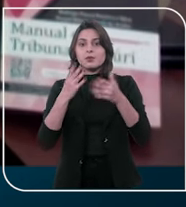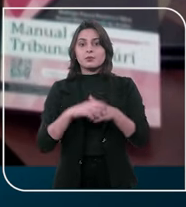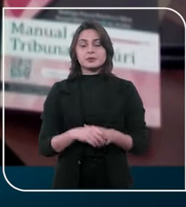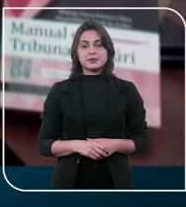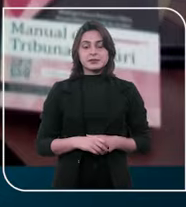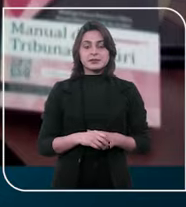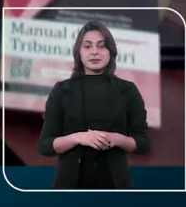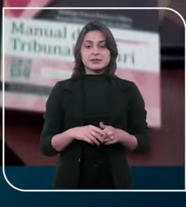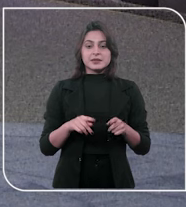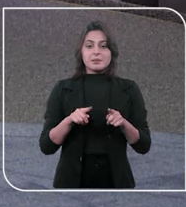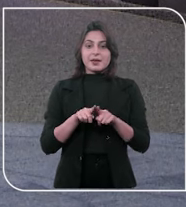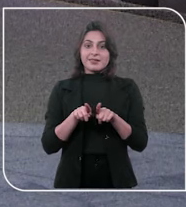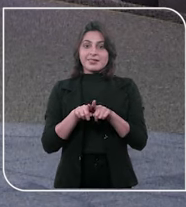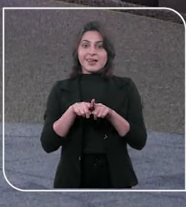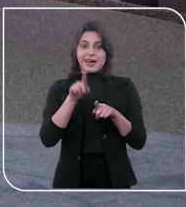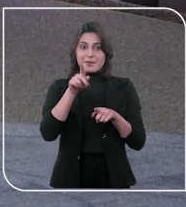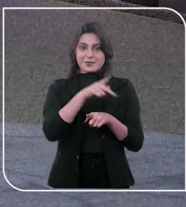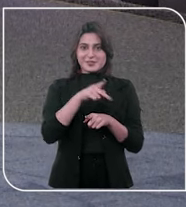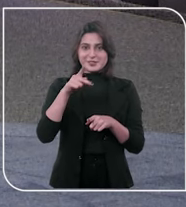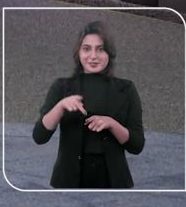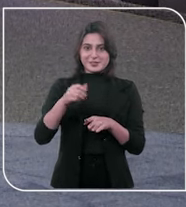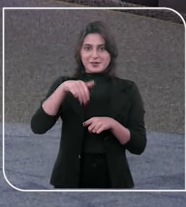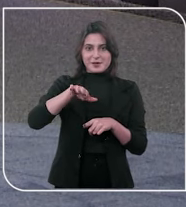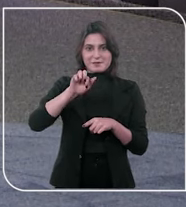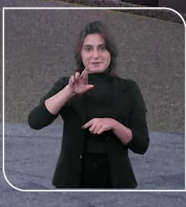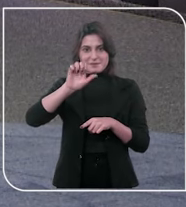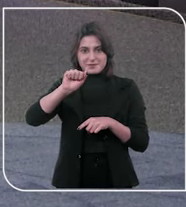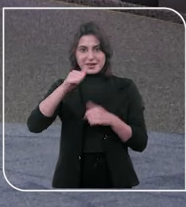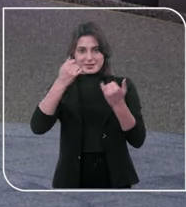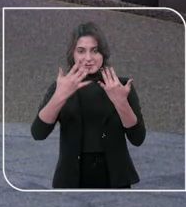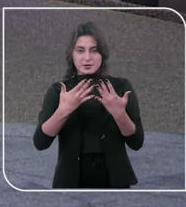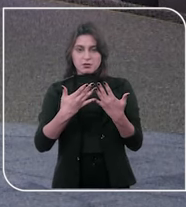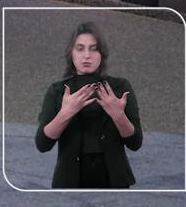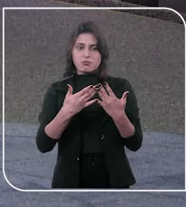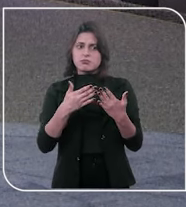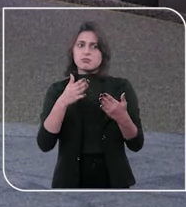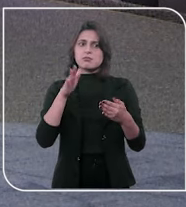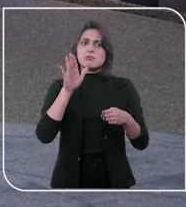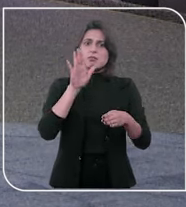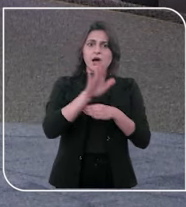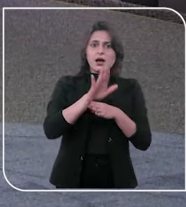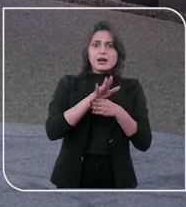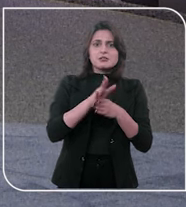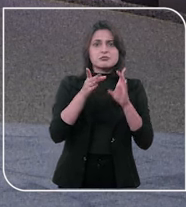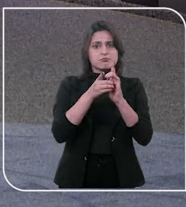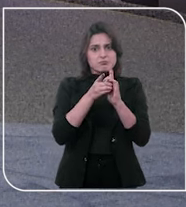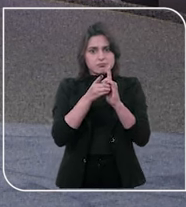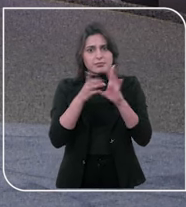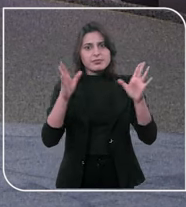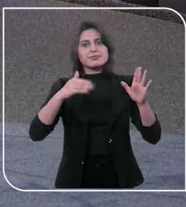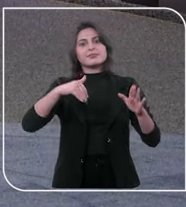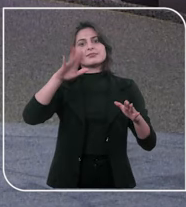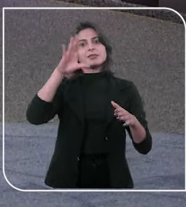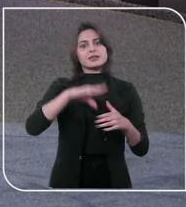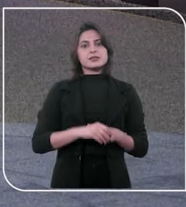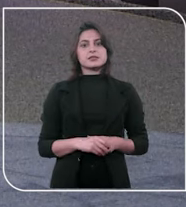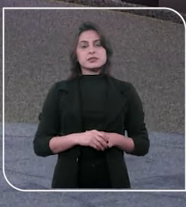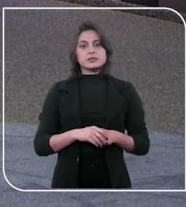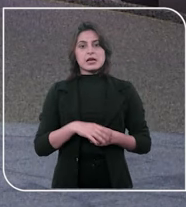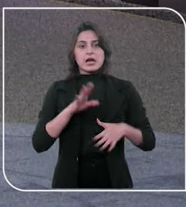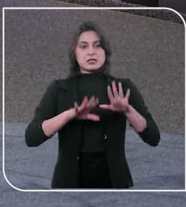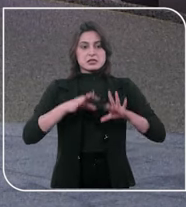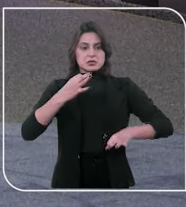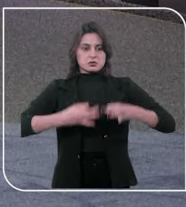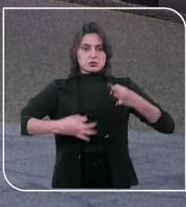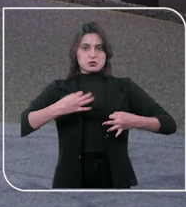Mayara falou, um modelo mais democrático, que é um modelo mais justo, que minimiza injustiças que possam ser cometidas